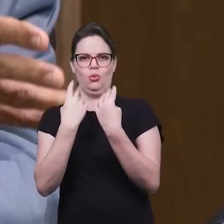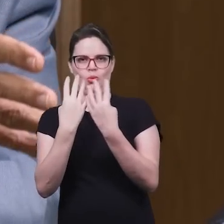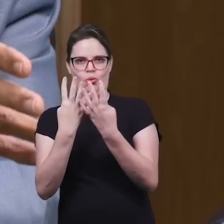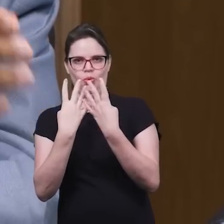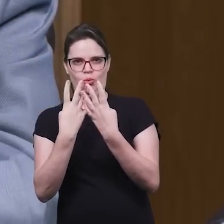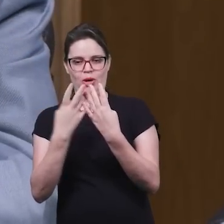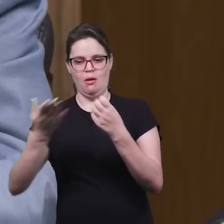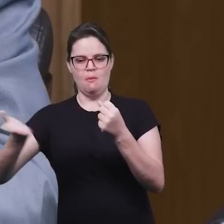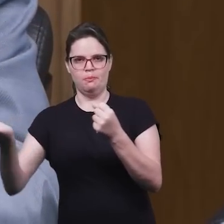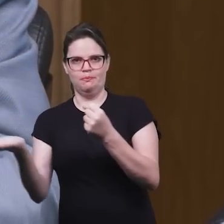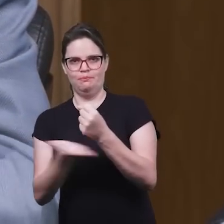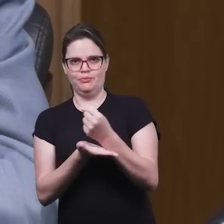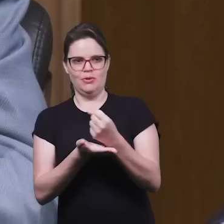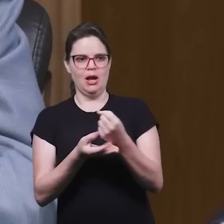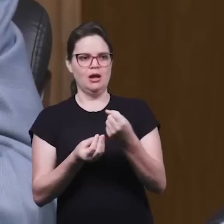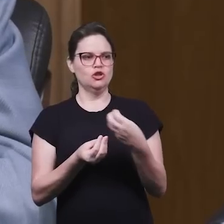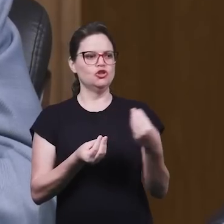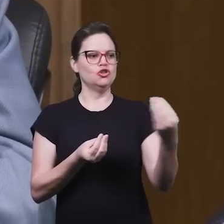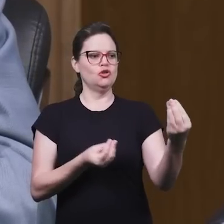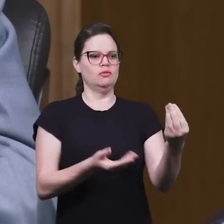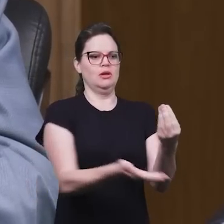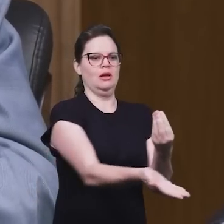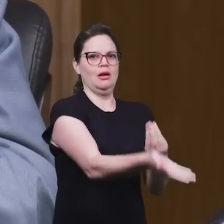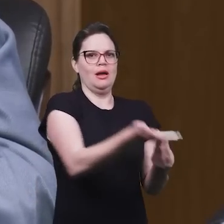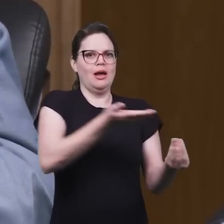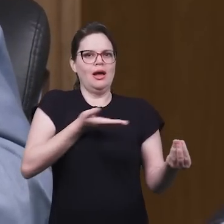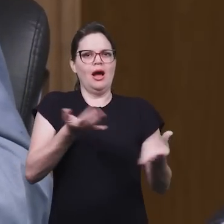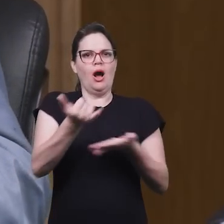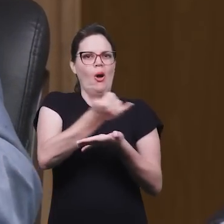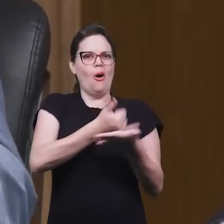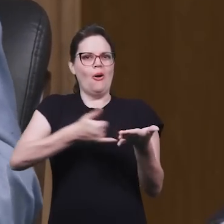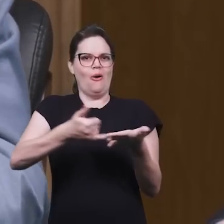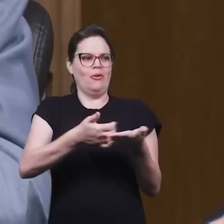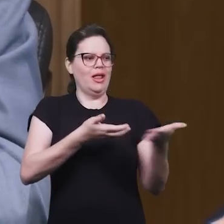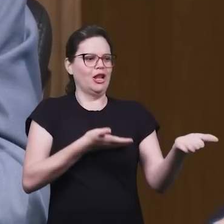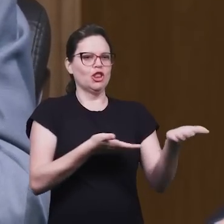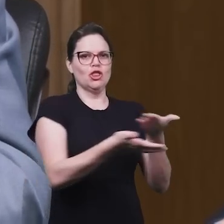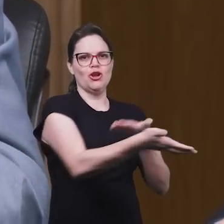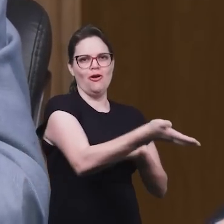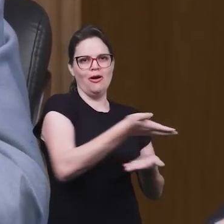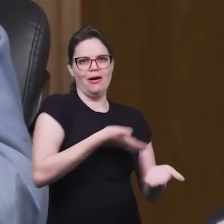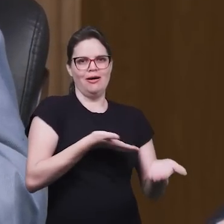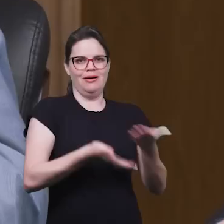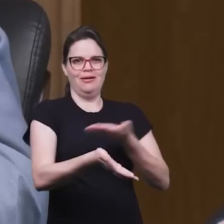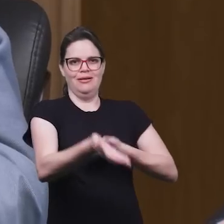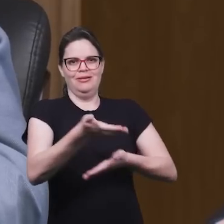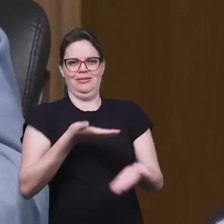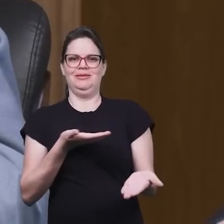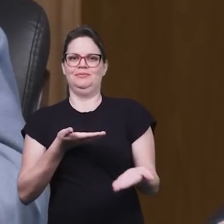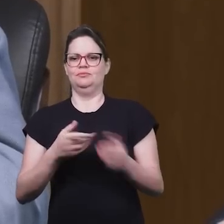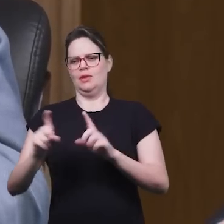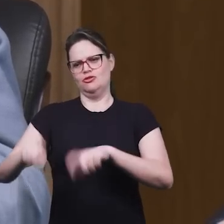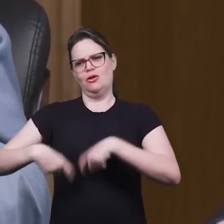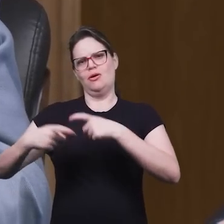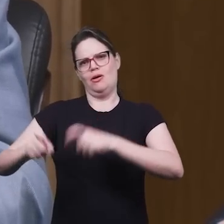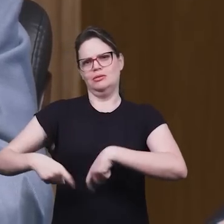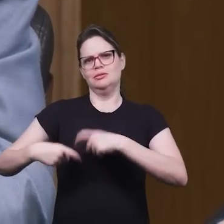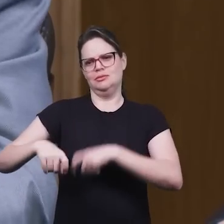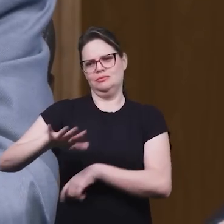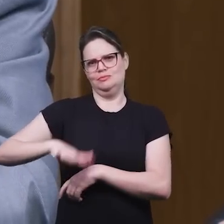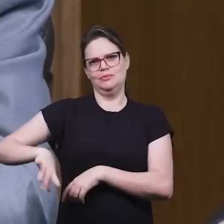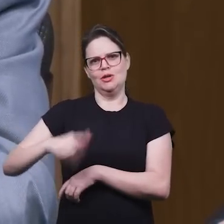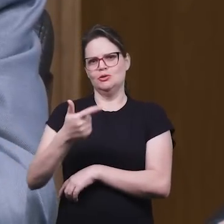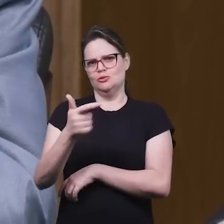pelo óleo, quem tinha o óleo, então assim por diante. Era uma sociedade de trocas.